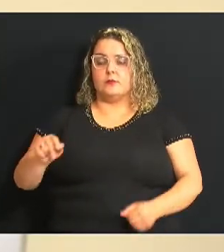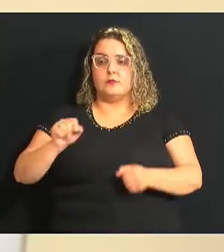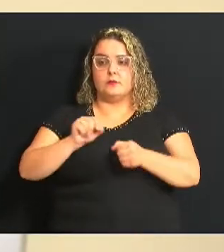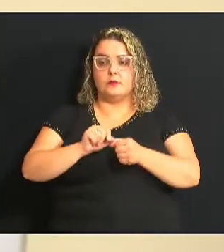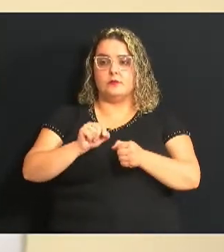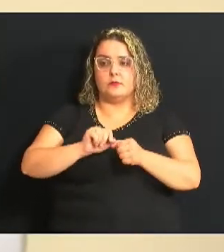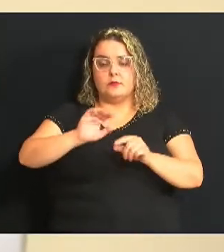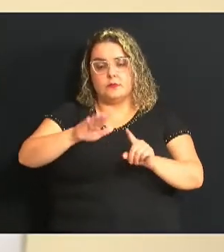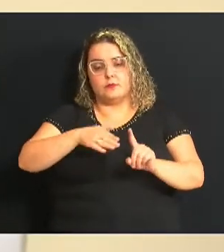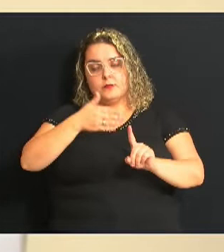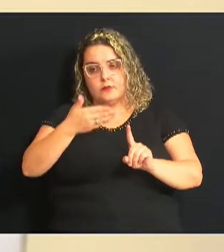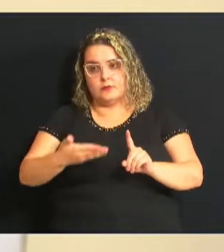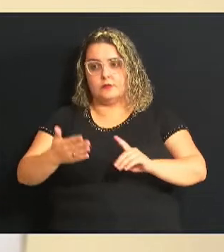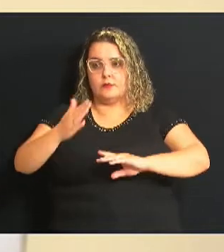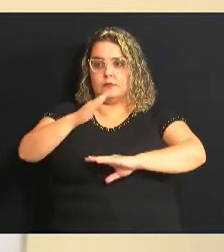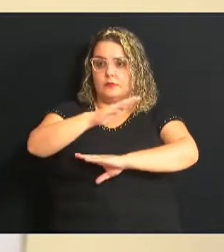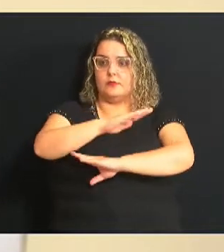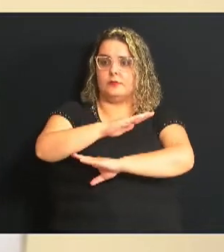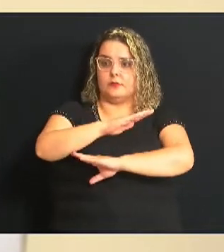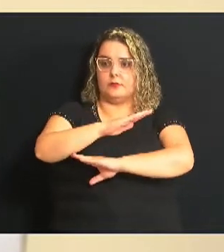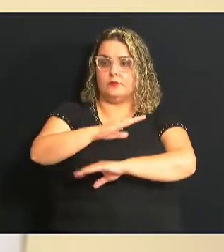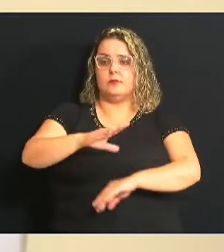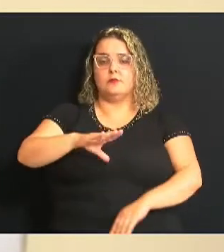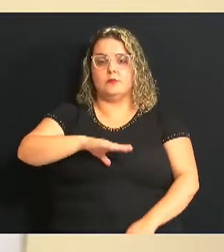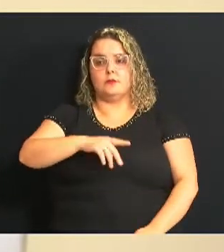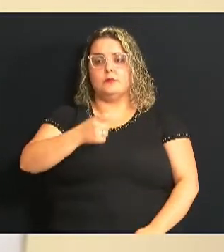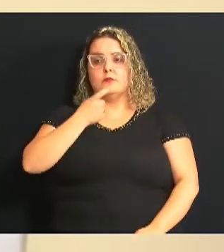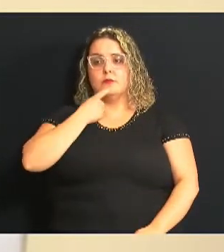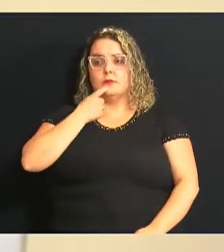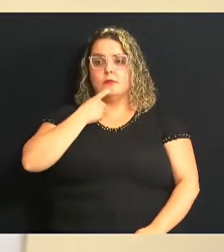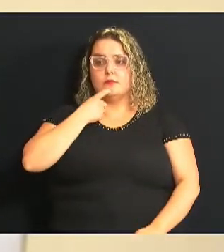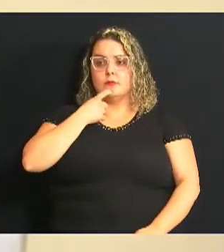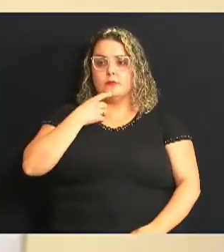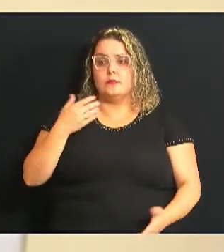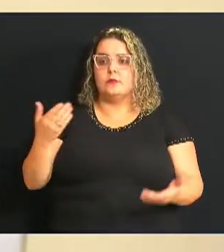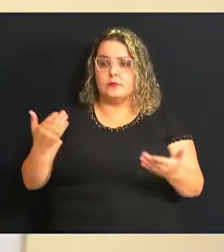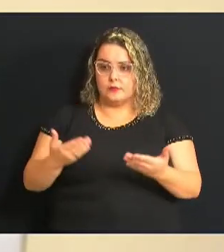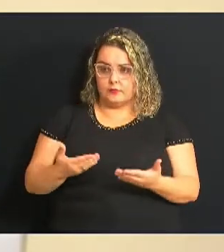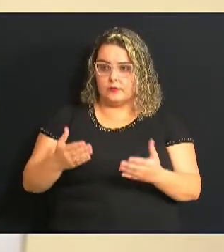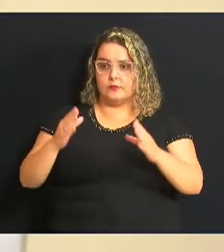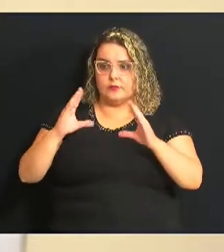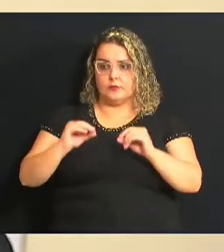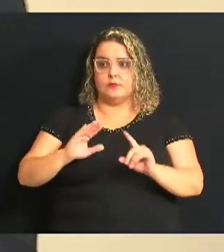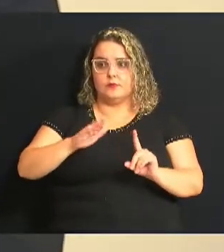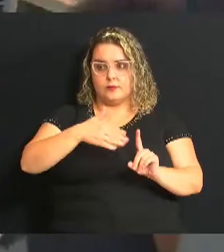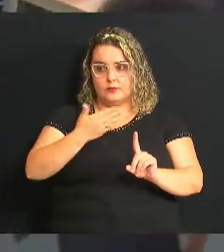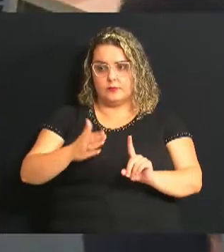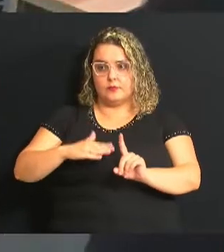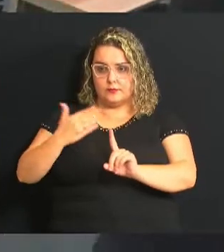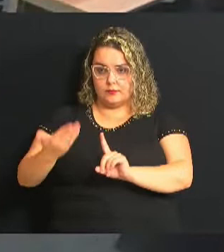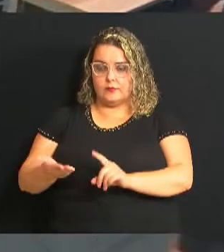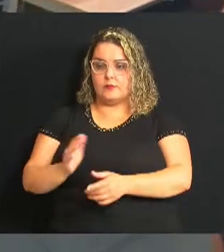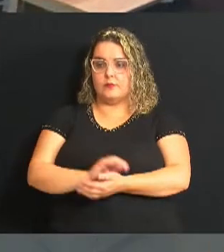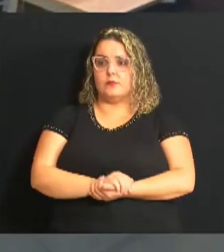a homenagem da Câmara Municipal de Campinas aos agraciados desta noite.